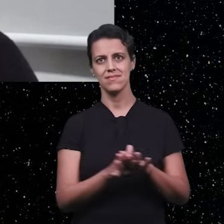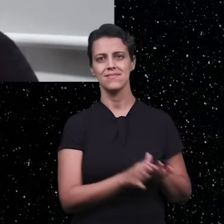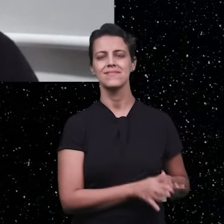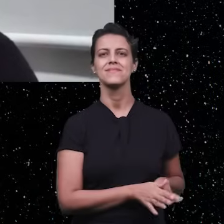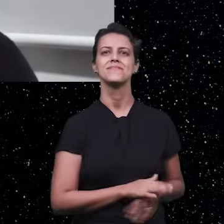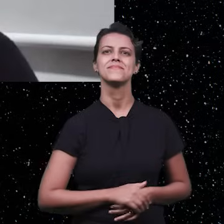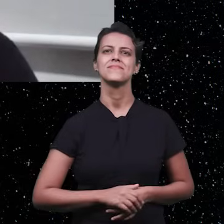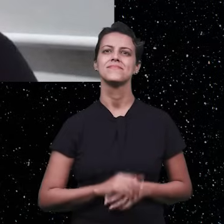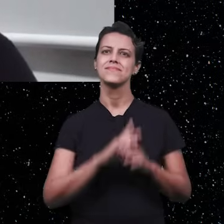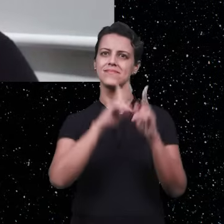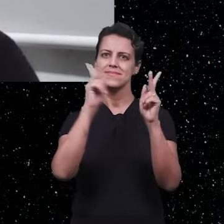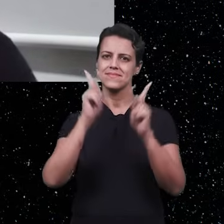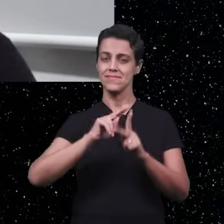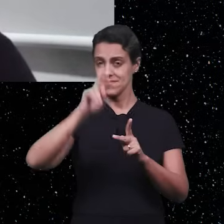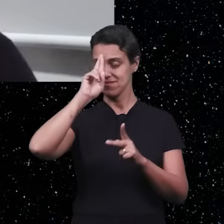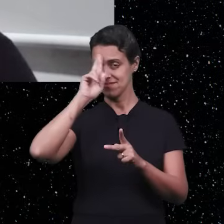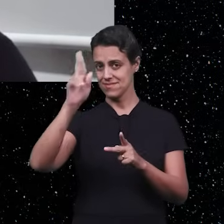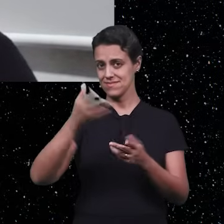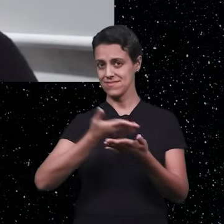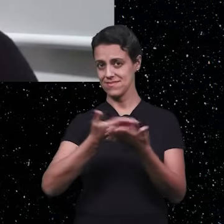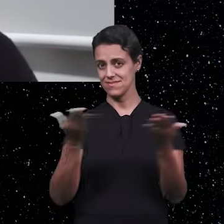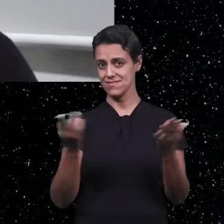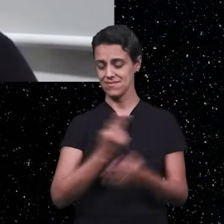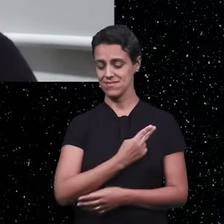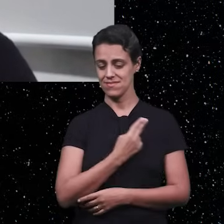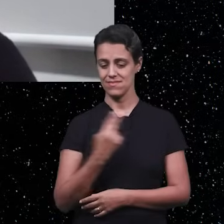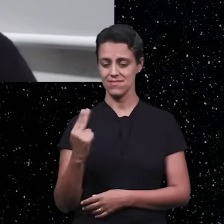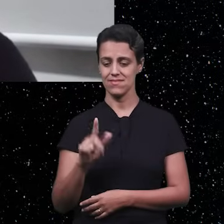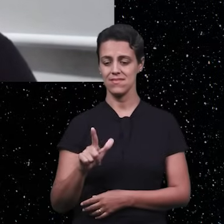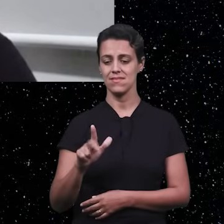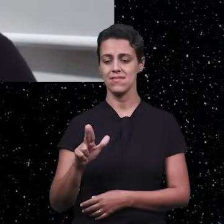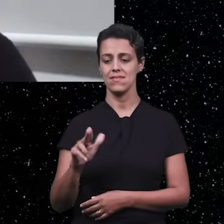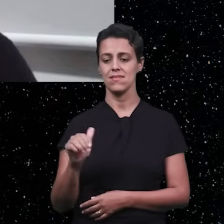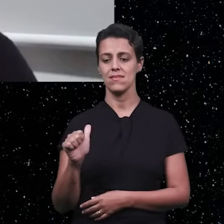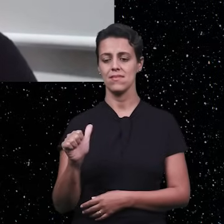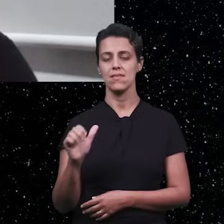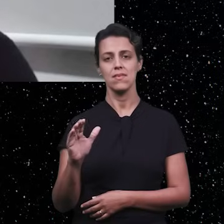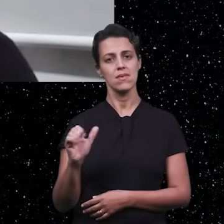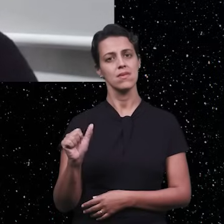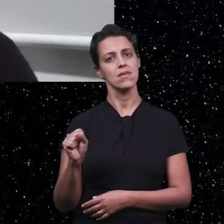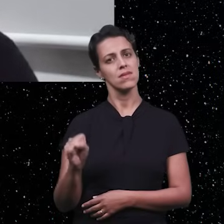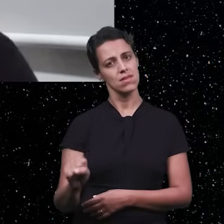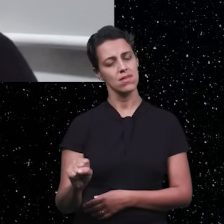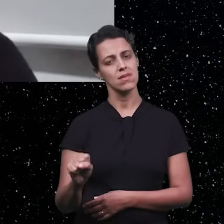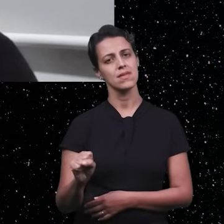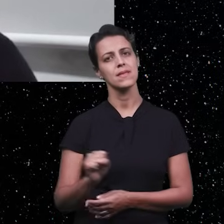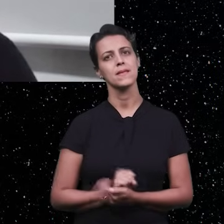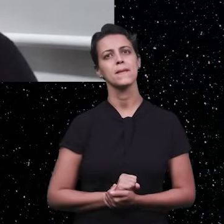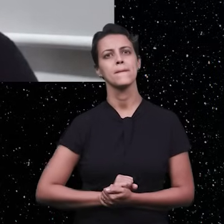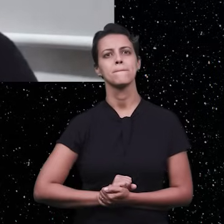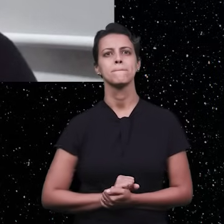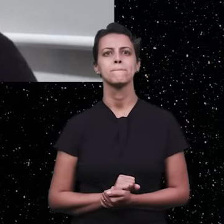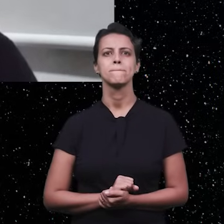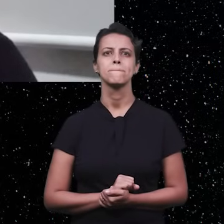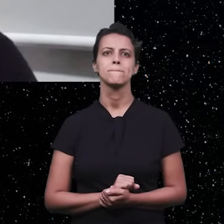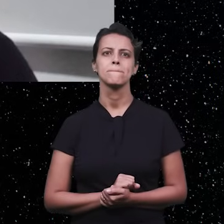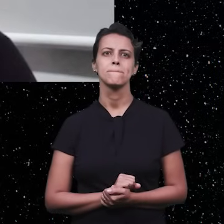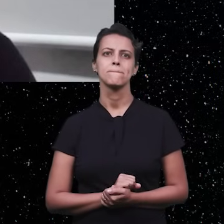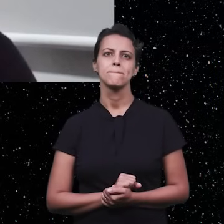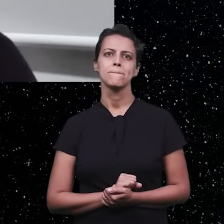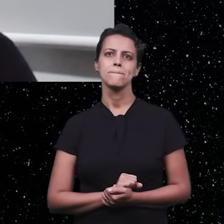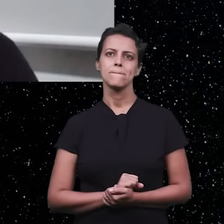paz do Senhor Jesus, meus irmãos. Me chamo Lucas, sou da Igreja em Machadinho do Oeste, ministério do pastor Júnior